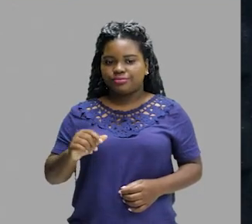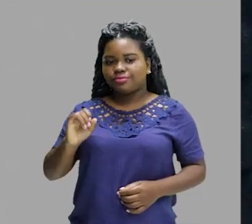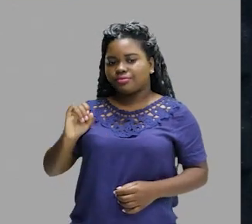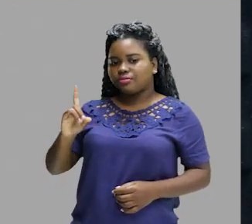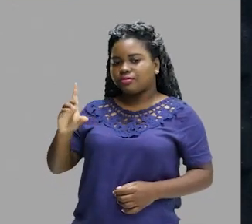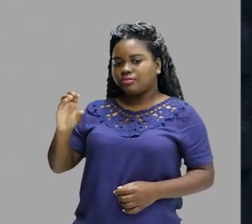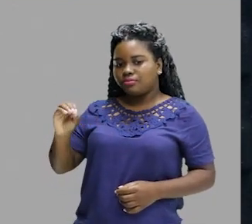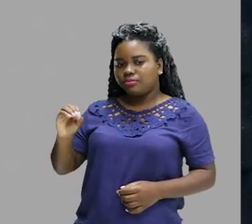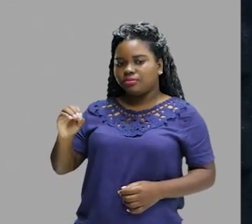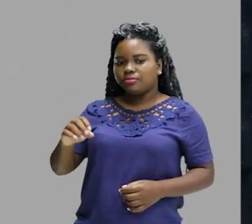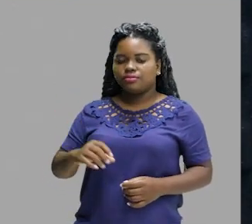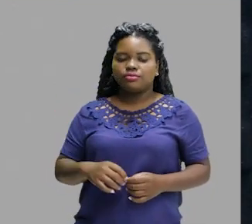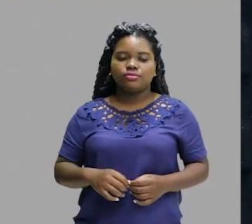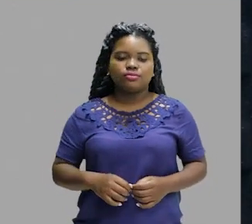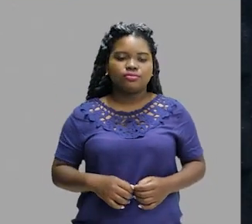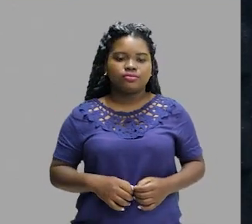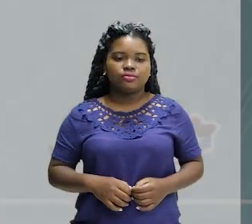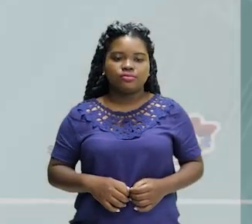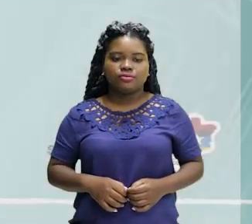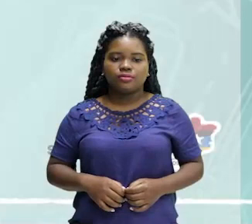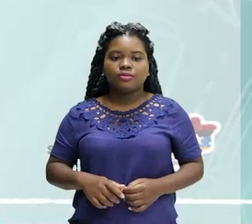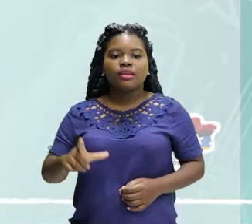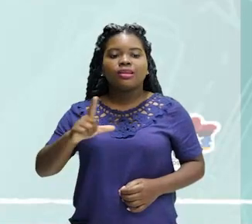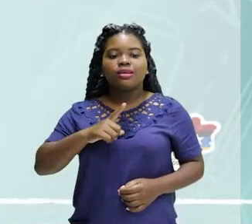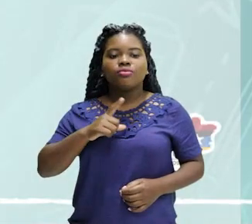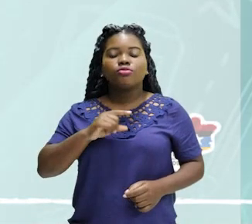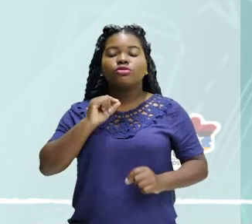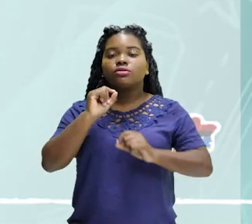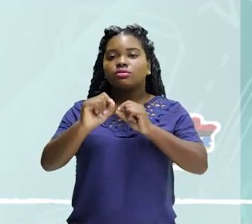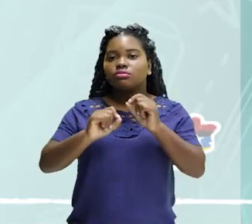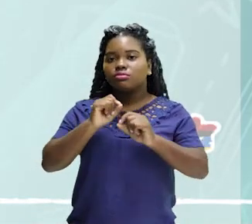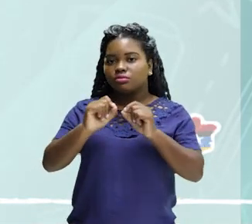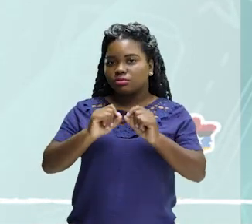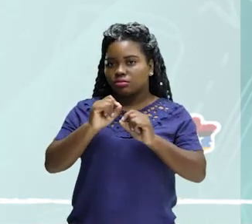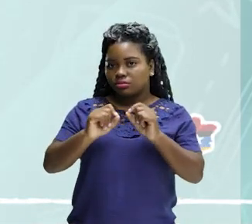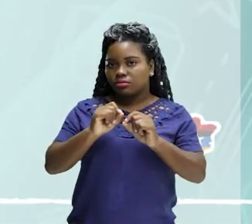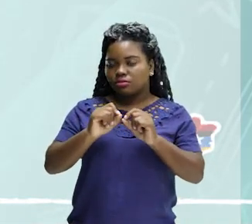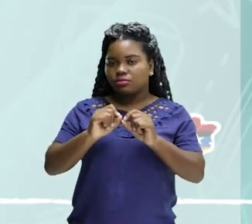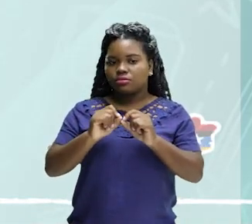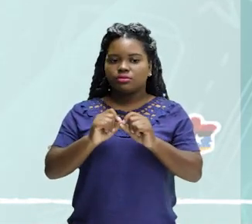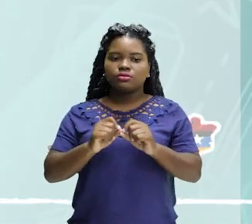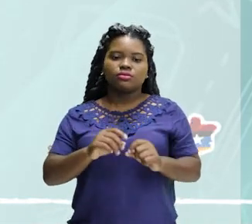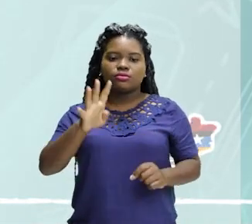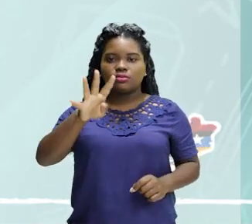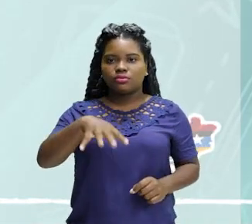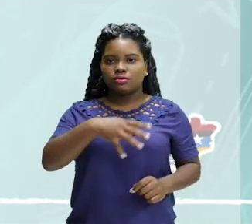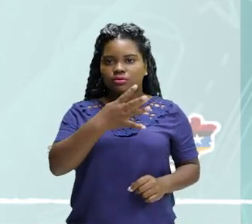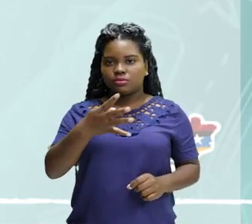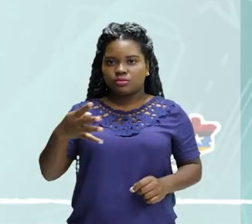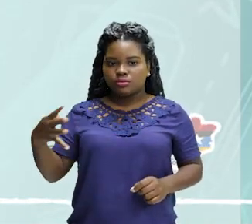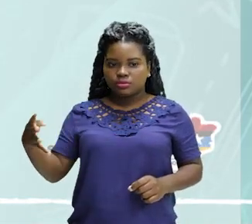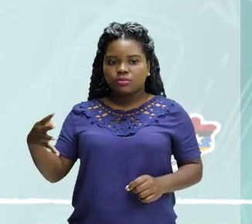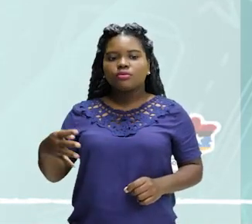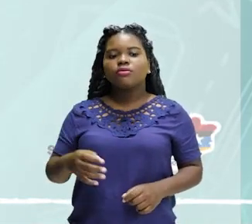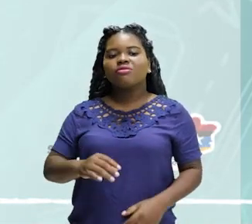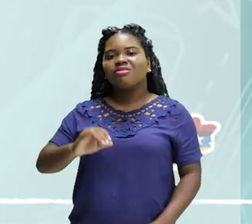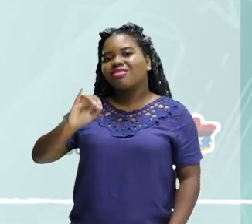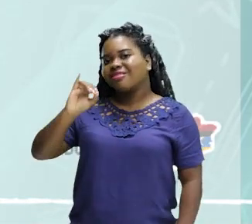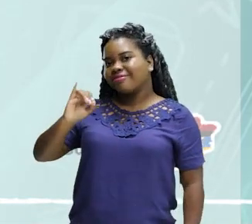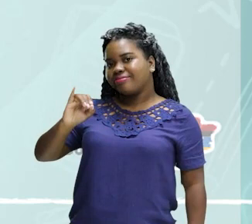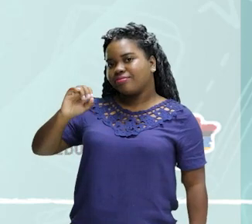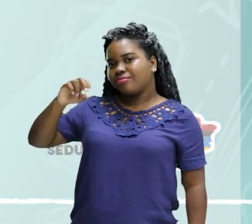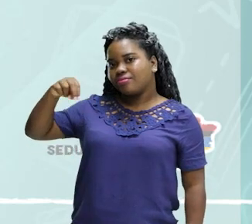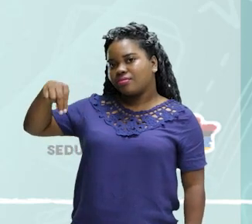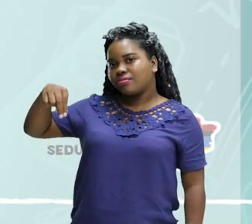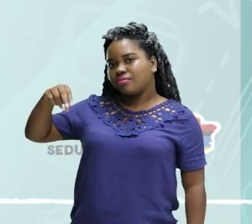formas, tá? Ido. Tiempos compuestos em que se utiliza o particípio